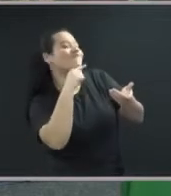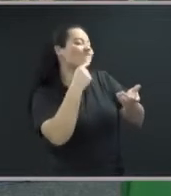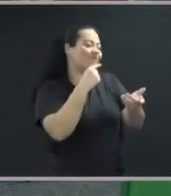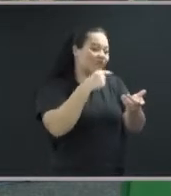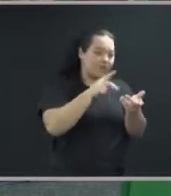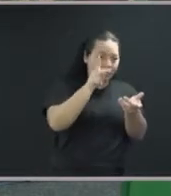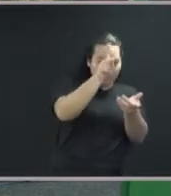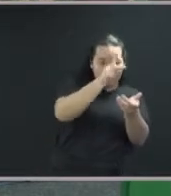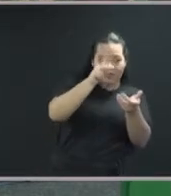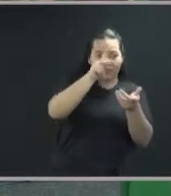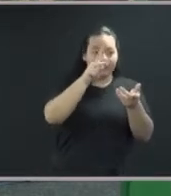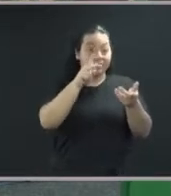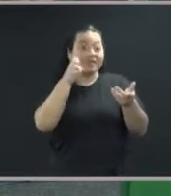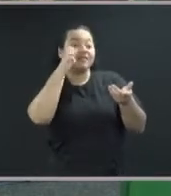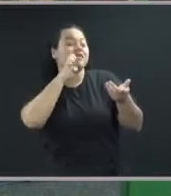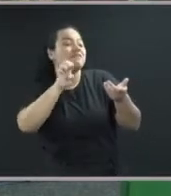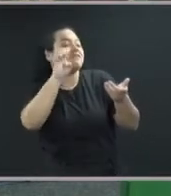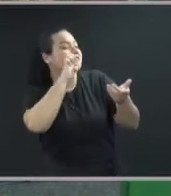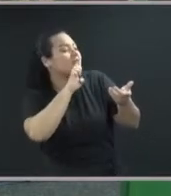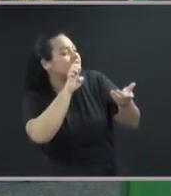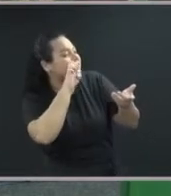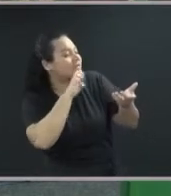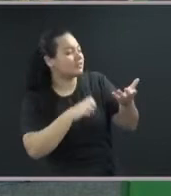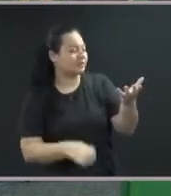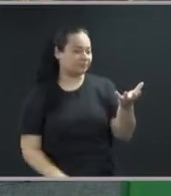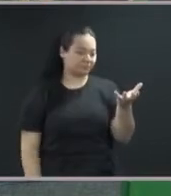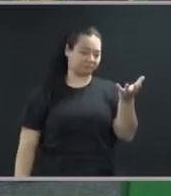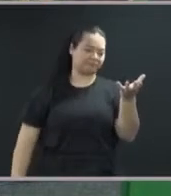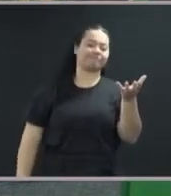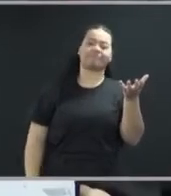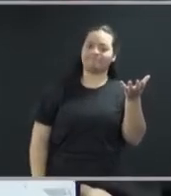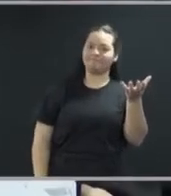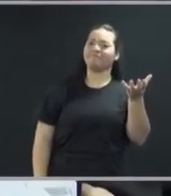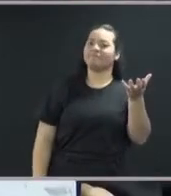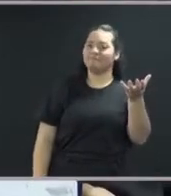diga para as pessoas por que eu morri naquela cruz.